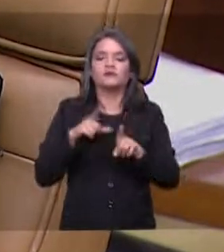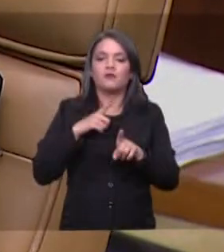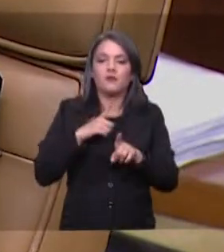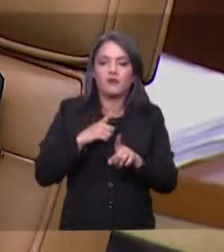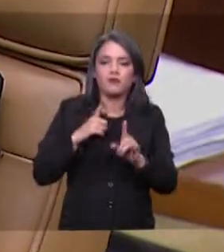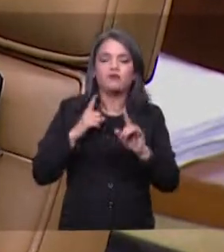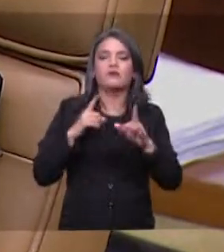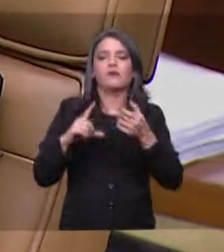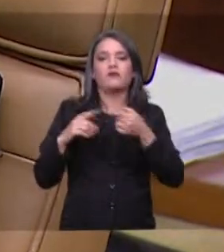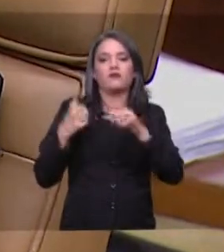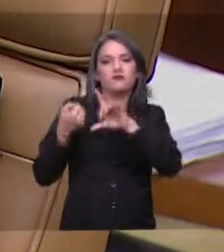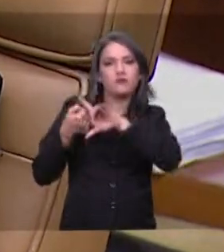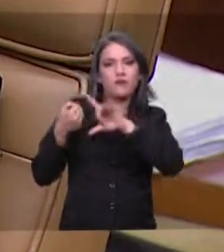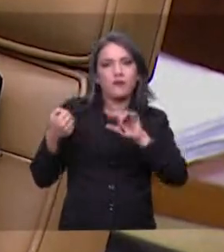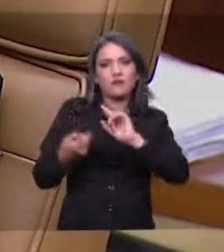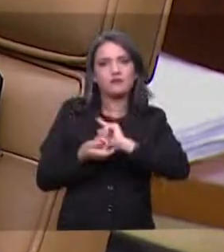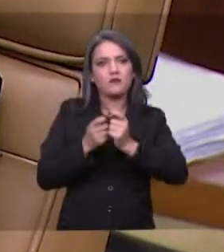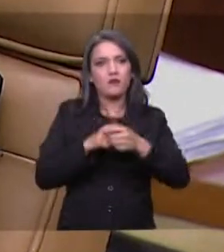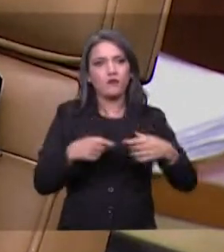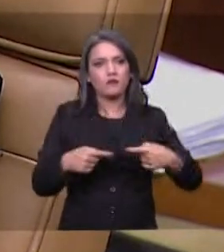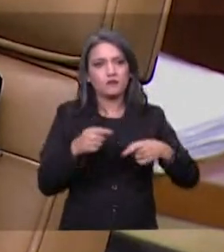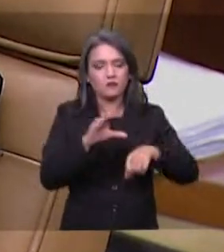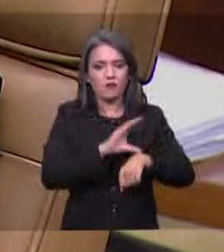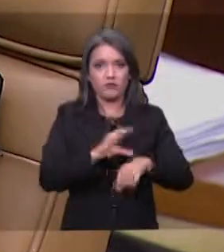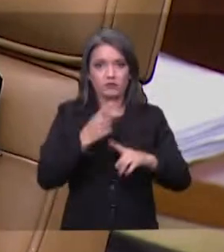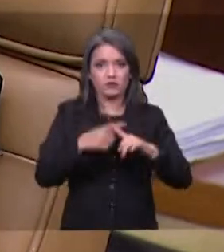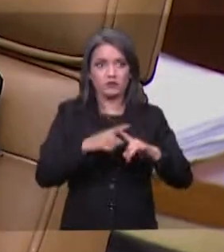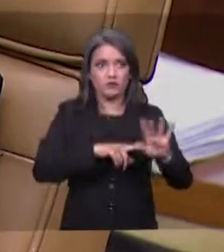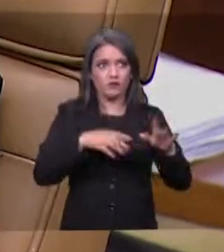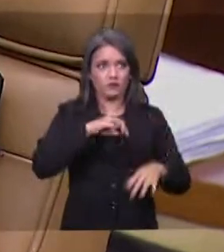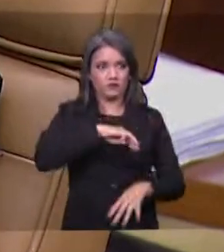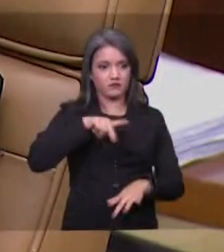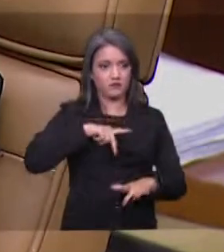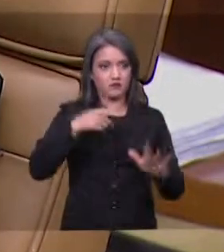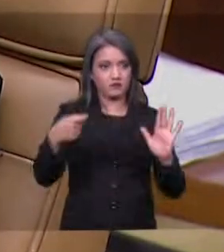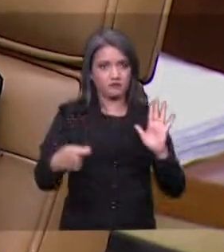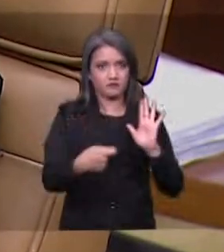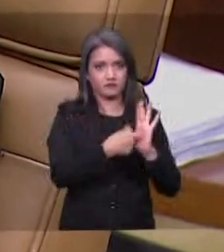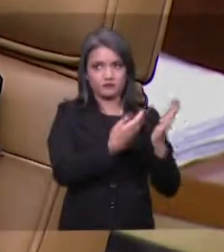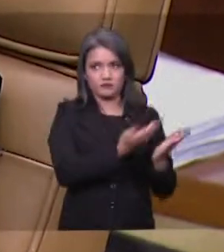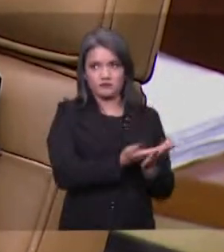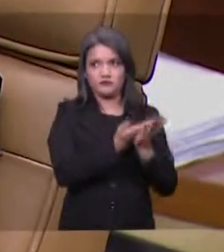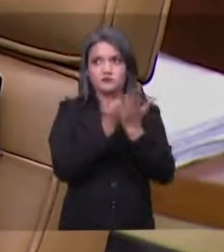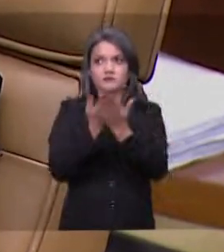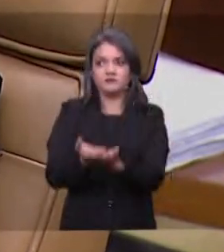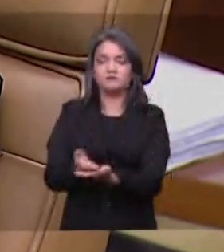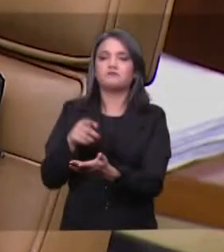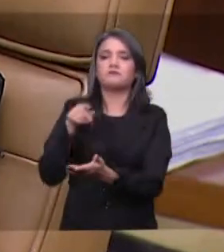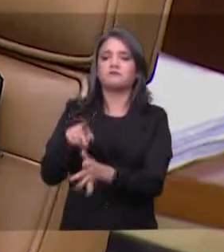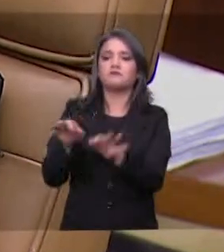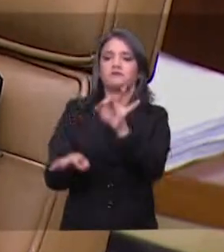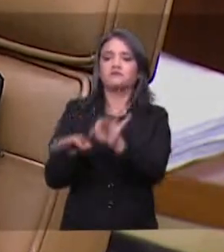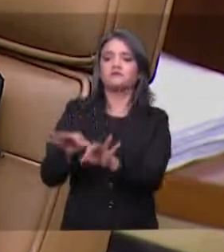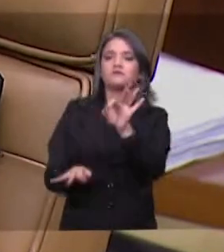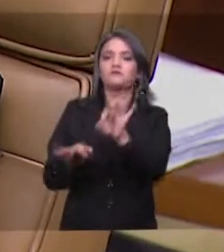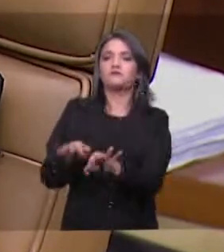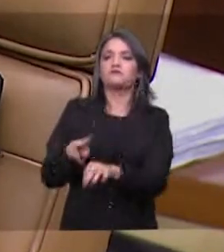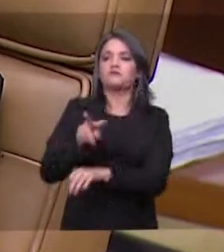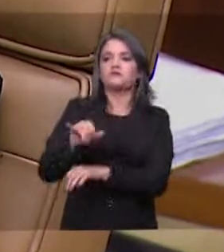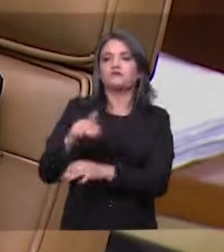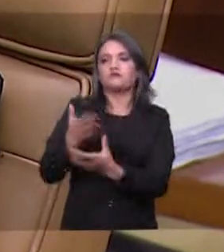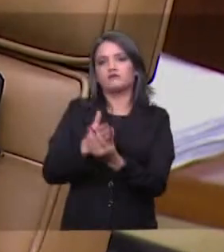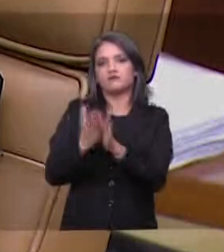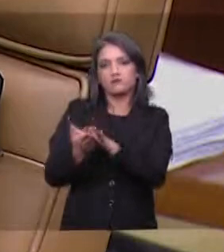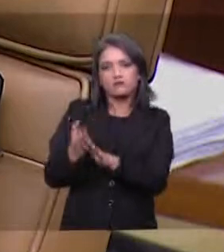conforme o dispositivo para assentar que, após o oferecimento da denúncia ou queixa, o juiz da instrução e julgamento deverá reexaminar a